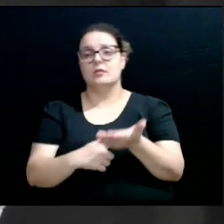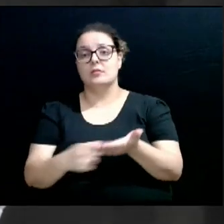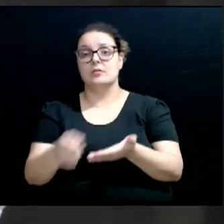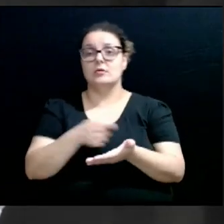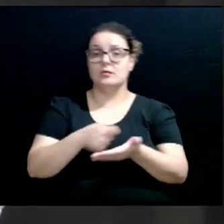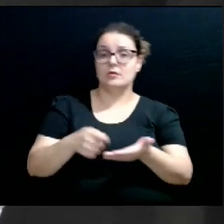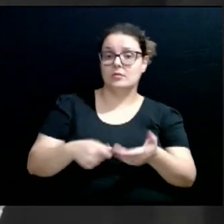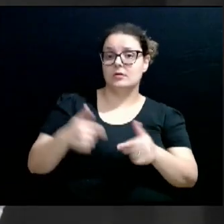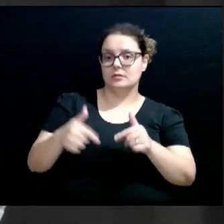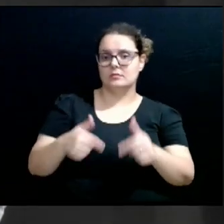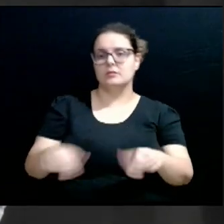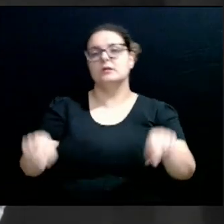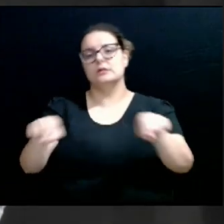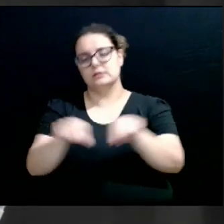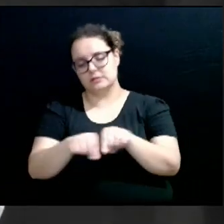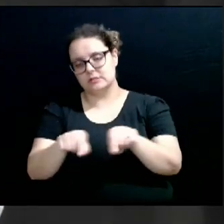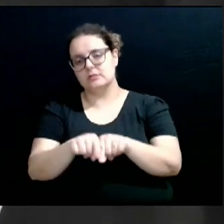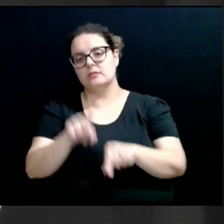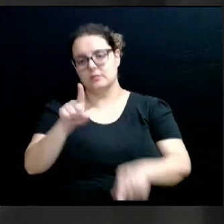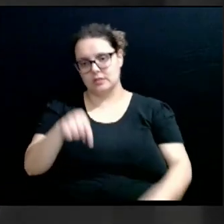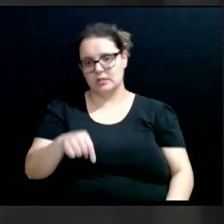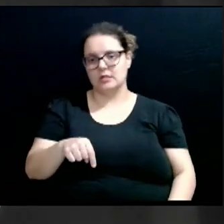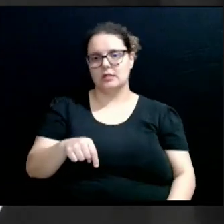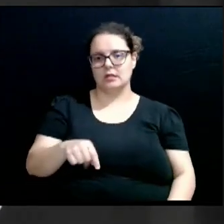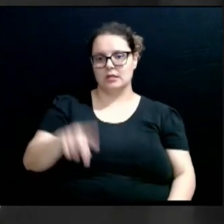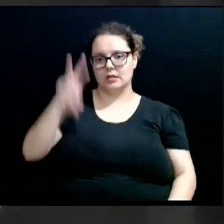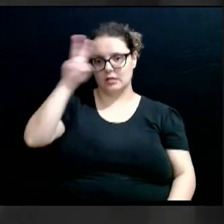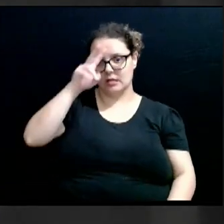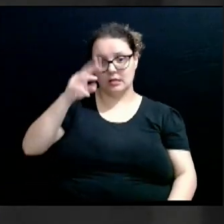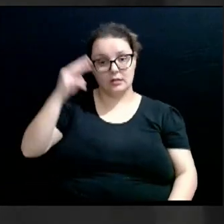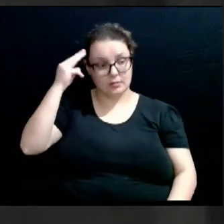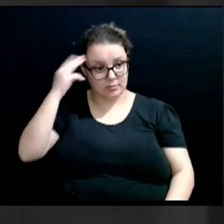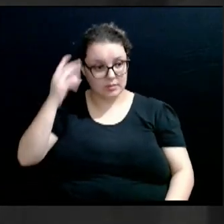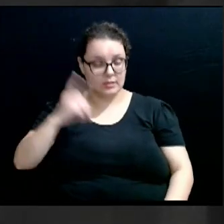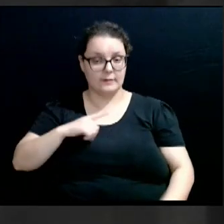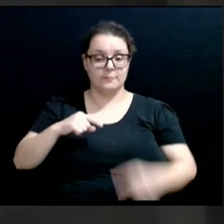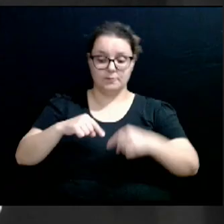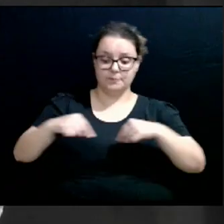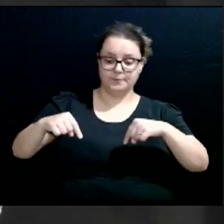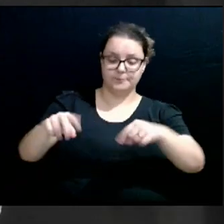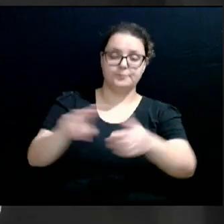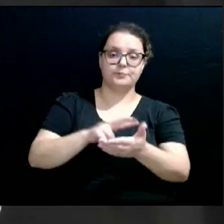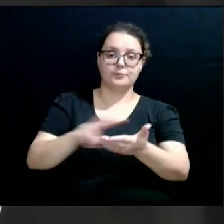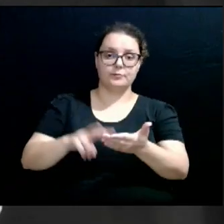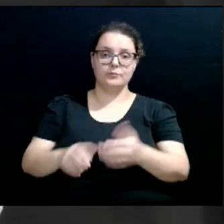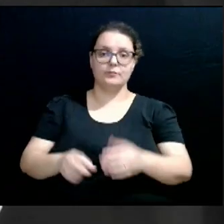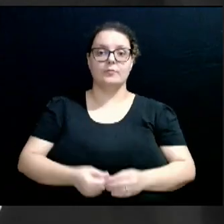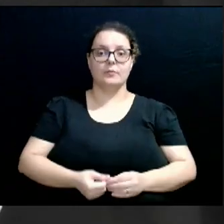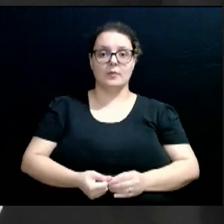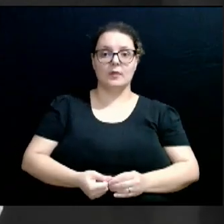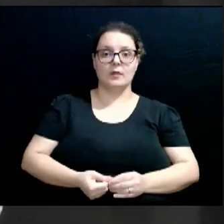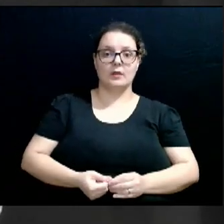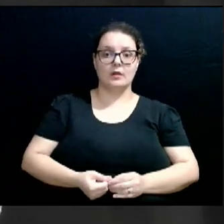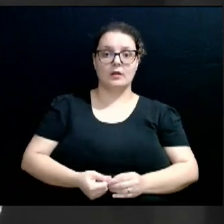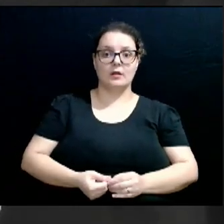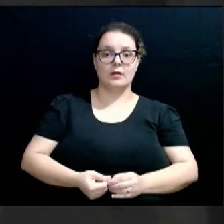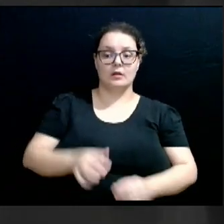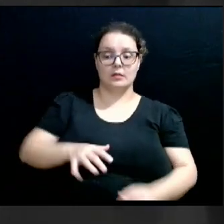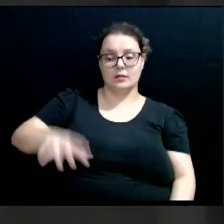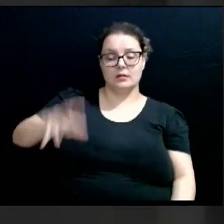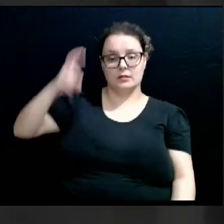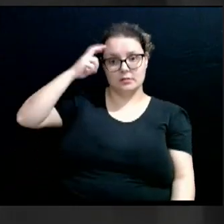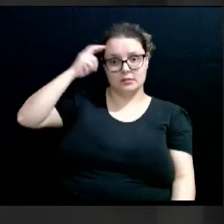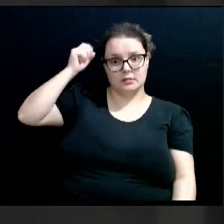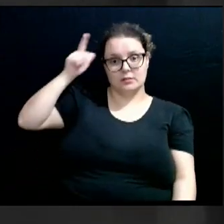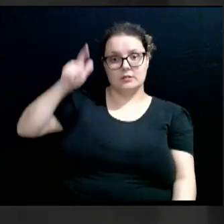também é um resgate da memória. A gente tem uma sala de leitura na Estação Cultura e as pessoas passam,